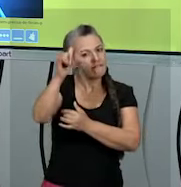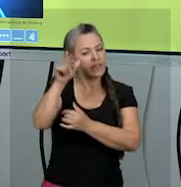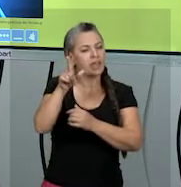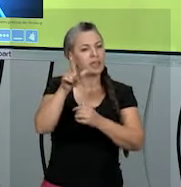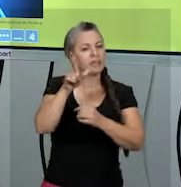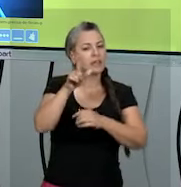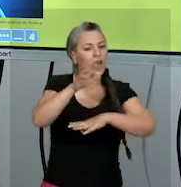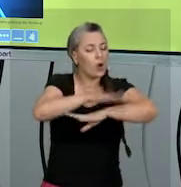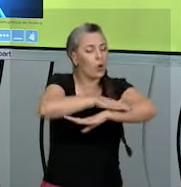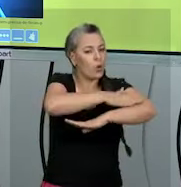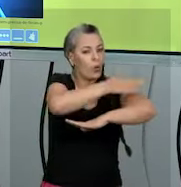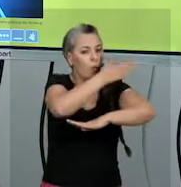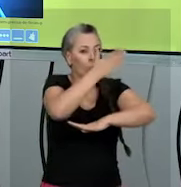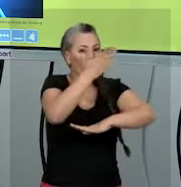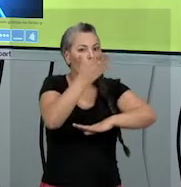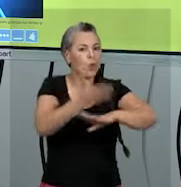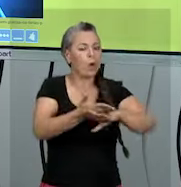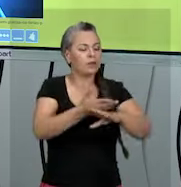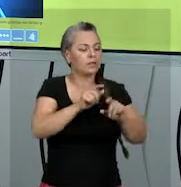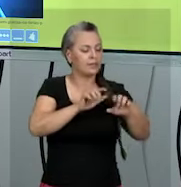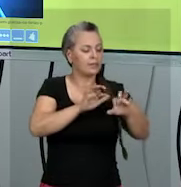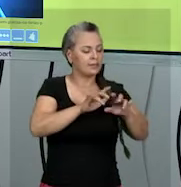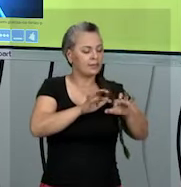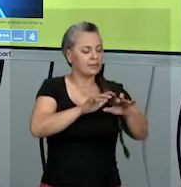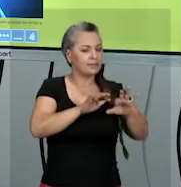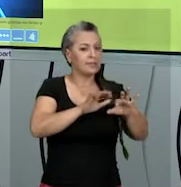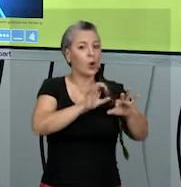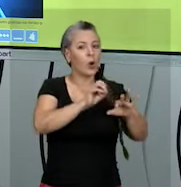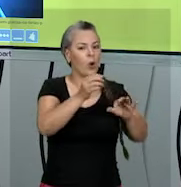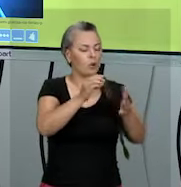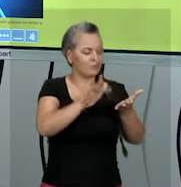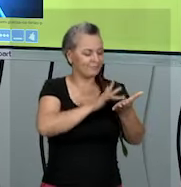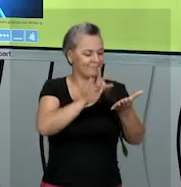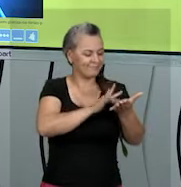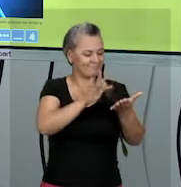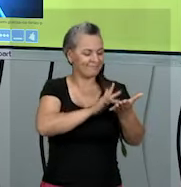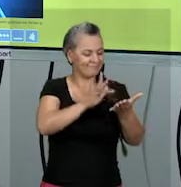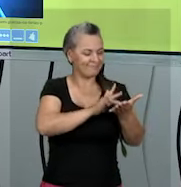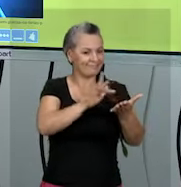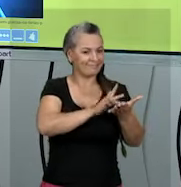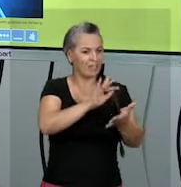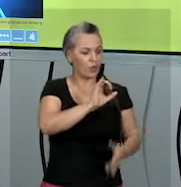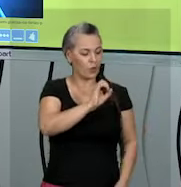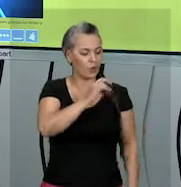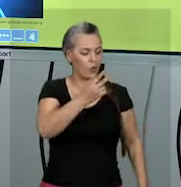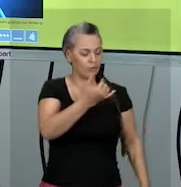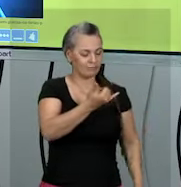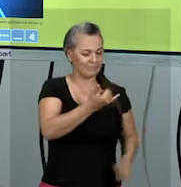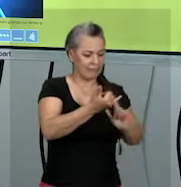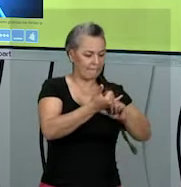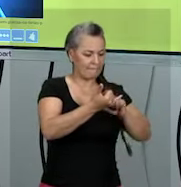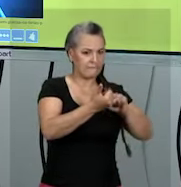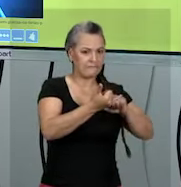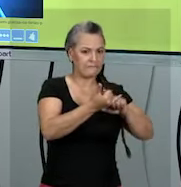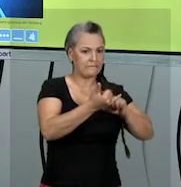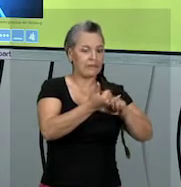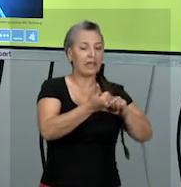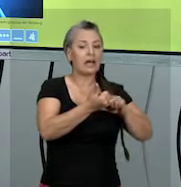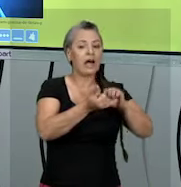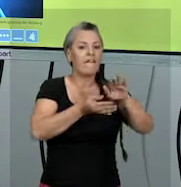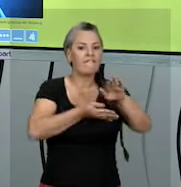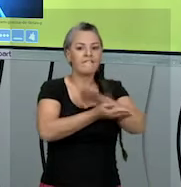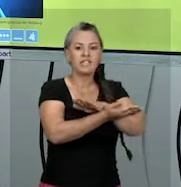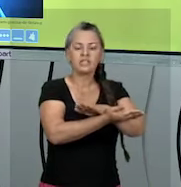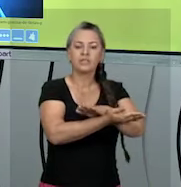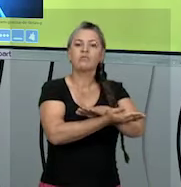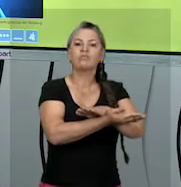celular, no tablet, na televisão, que eles se dediquem também a outras atividades, como estudo,